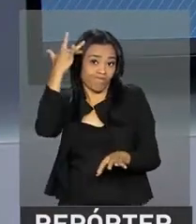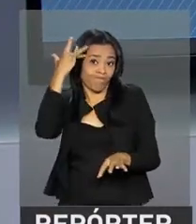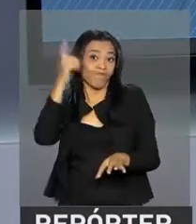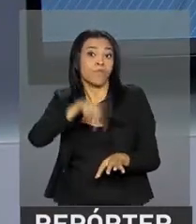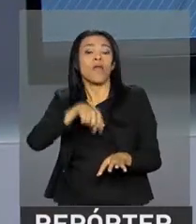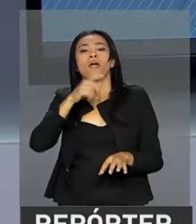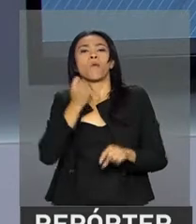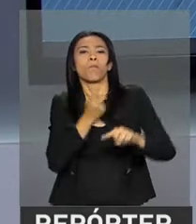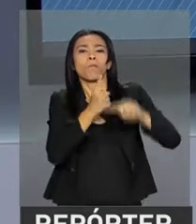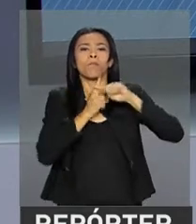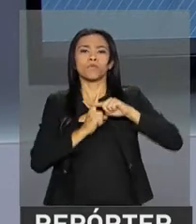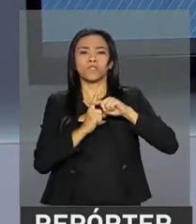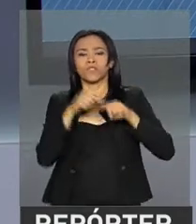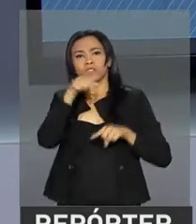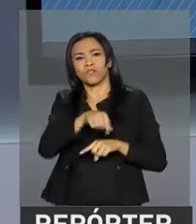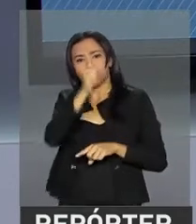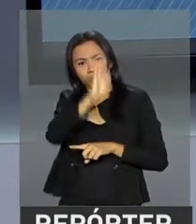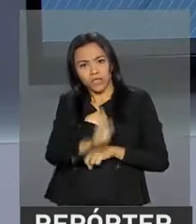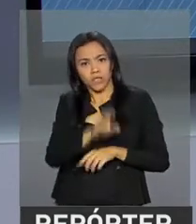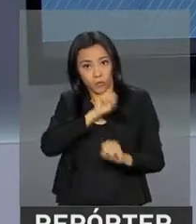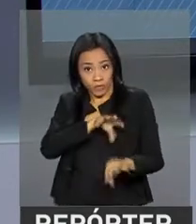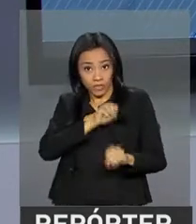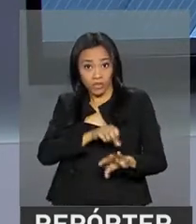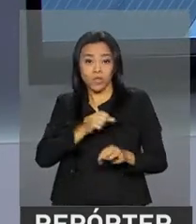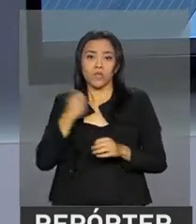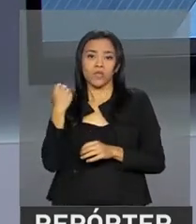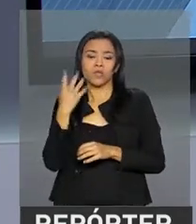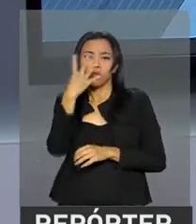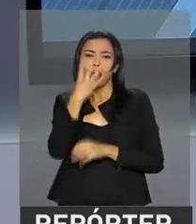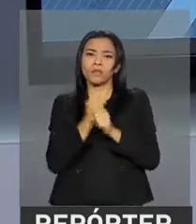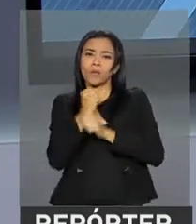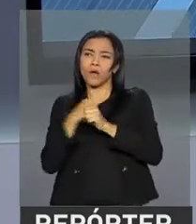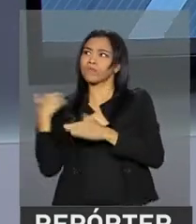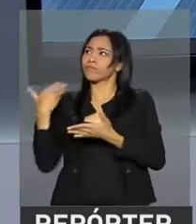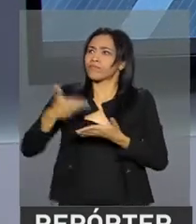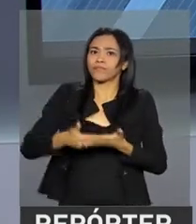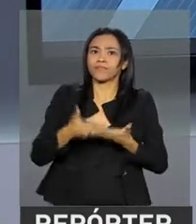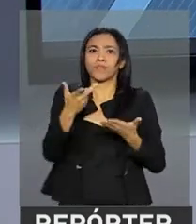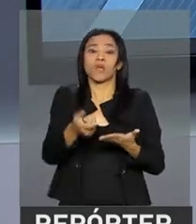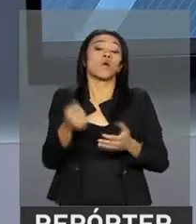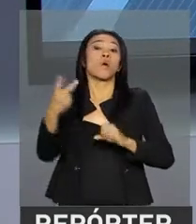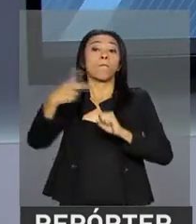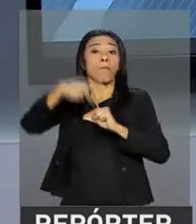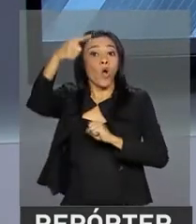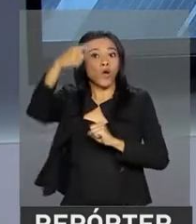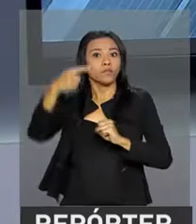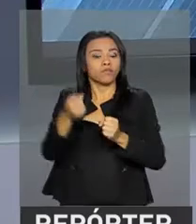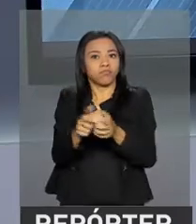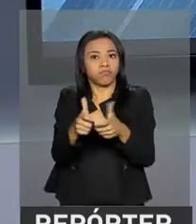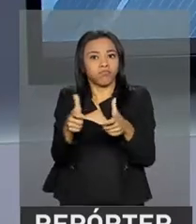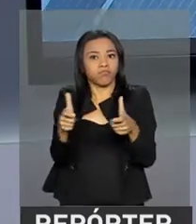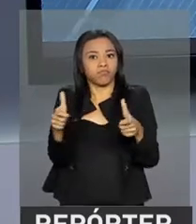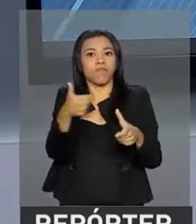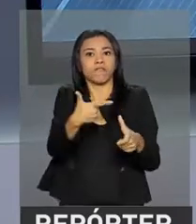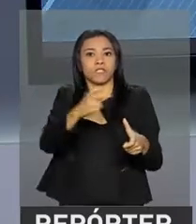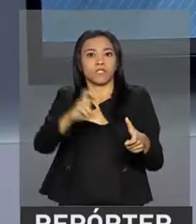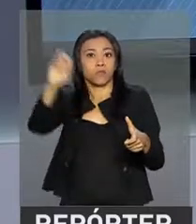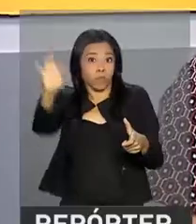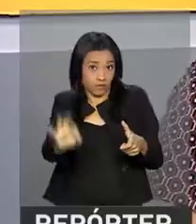positivos da educação no brasil é que nos últimos quatro anos o número de programas de pós graduação cresceu 25%